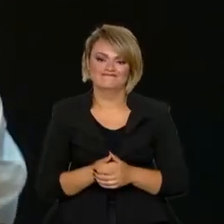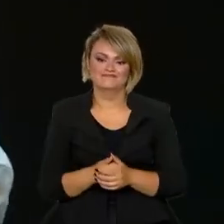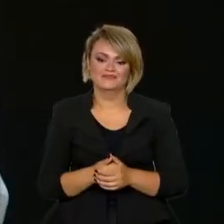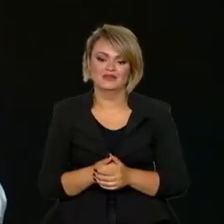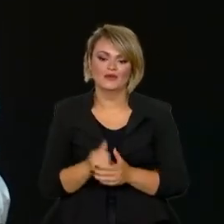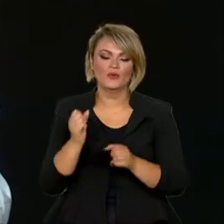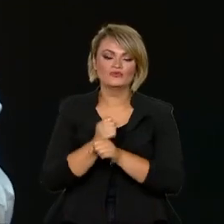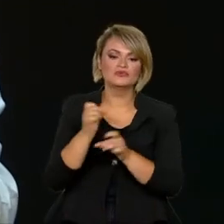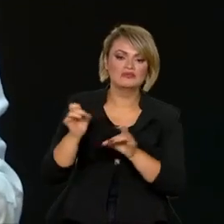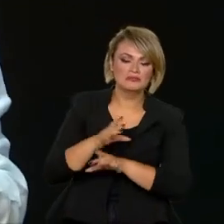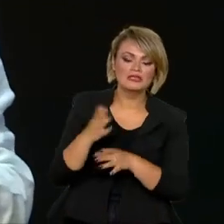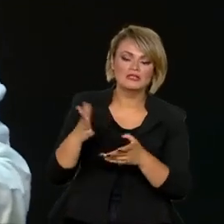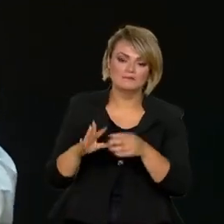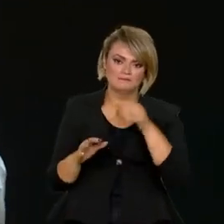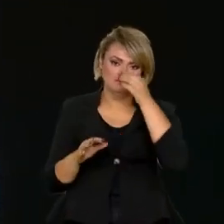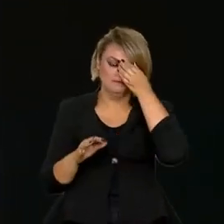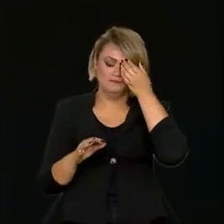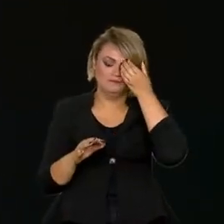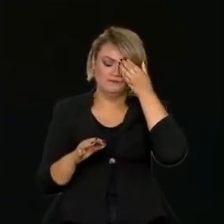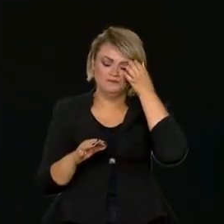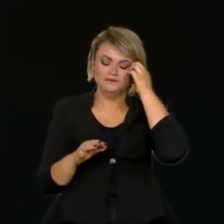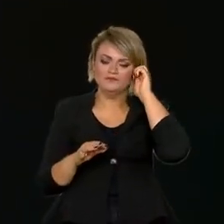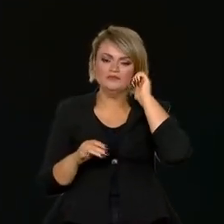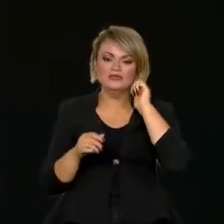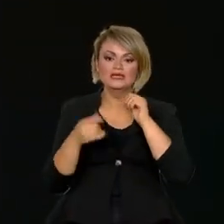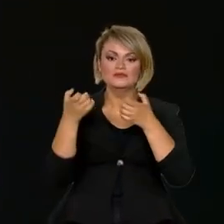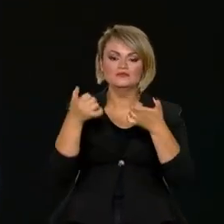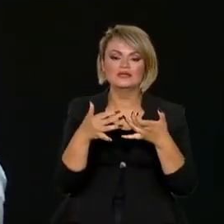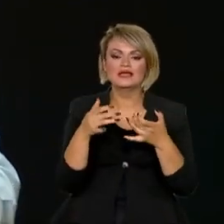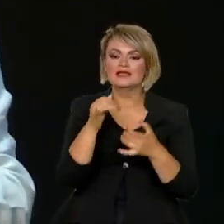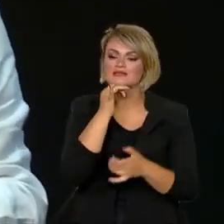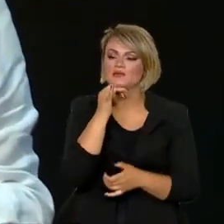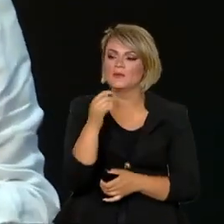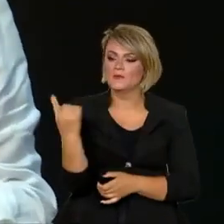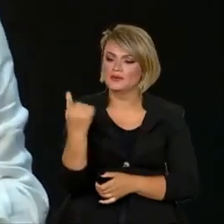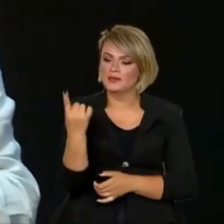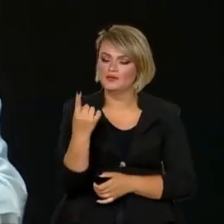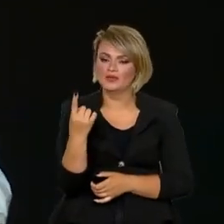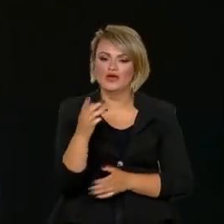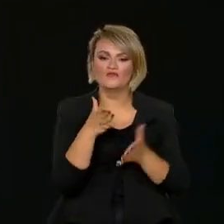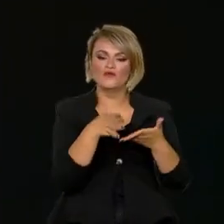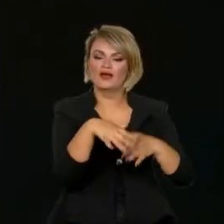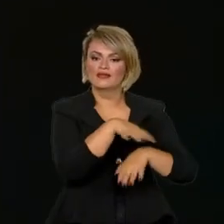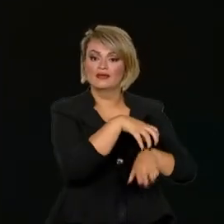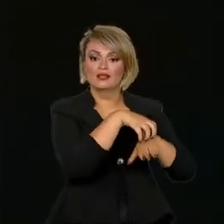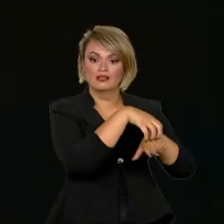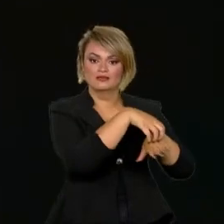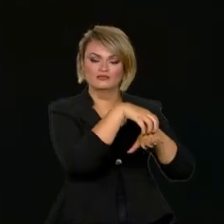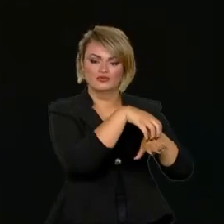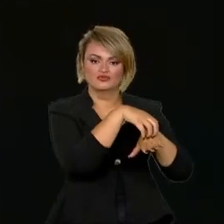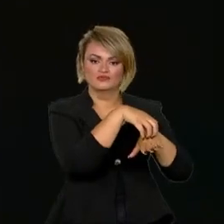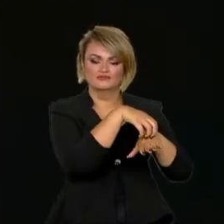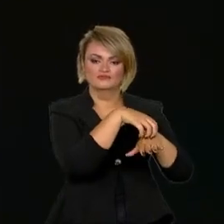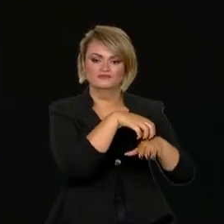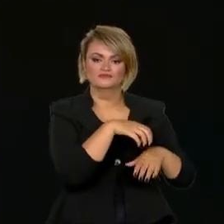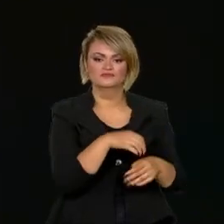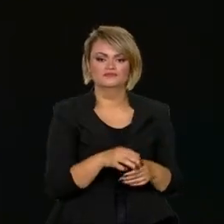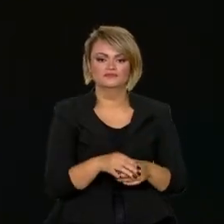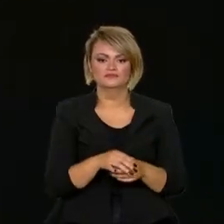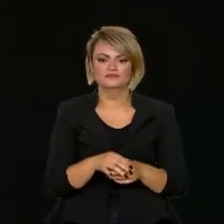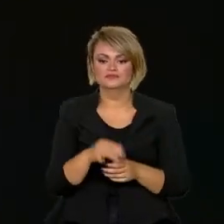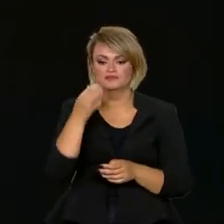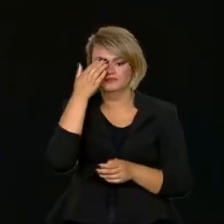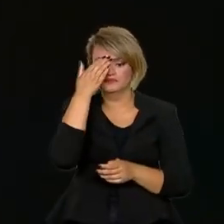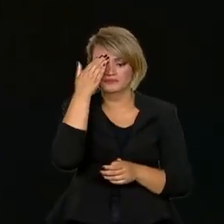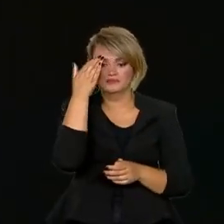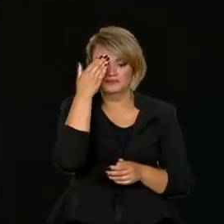que forem feitas os projetos. Quero explicar aqui, então, começando no primeiro eixo, que é o eixo de transporte eficiente e